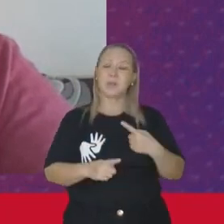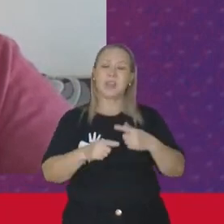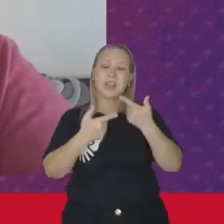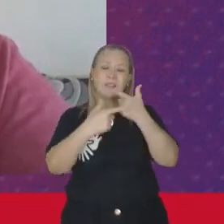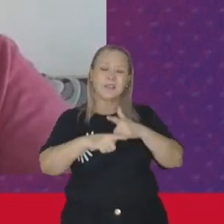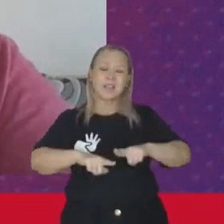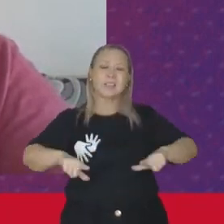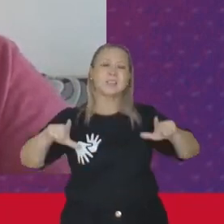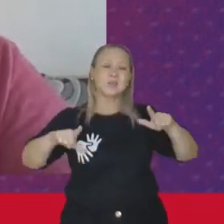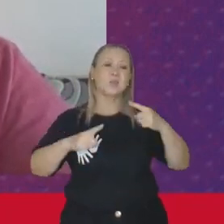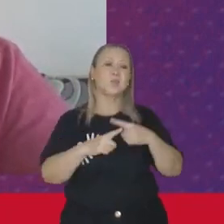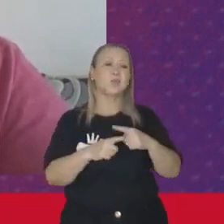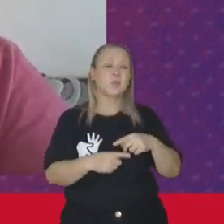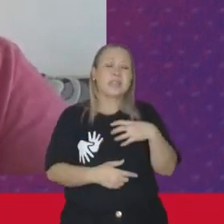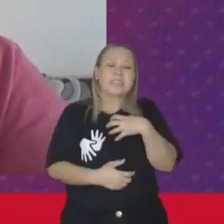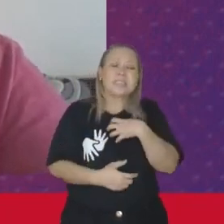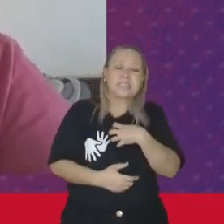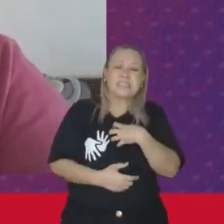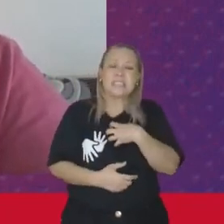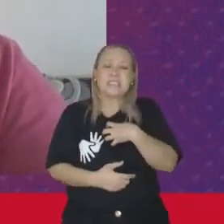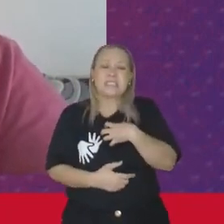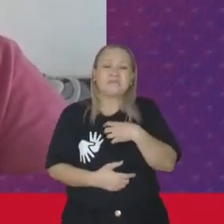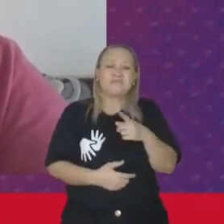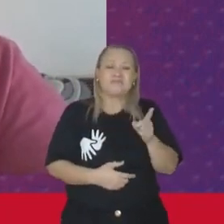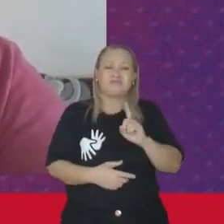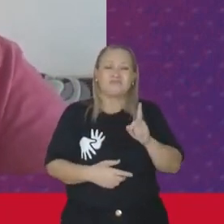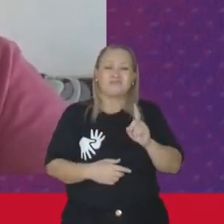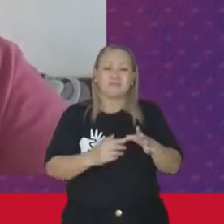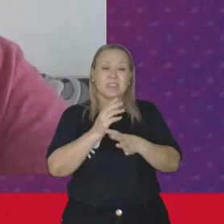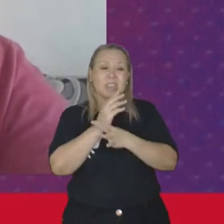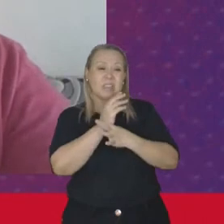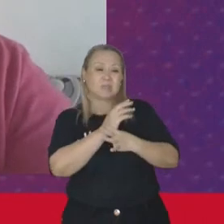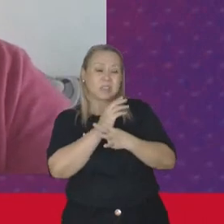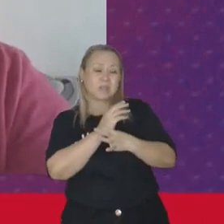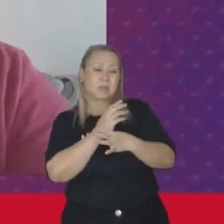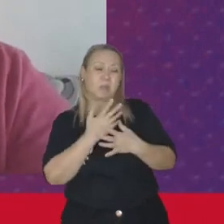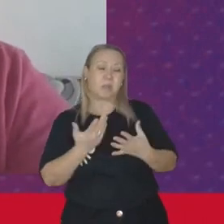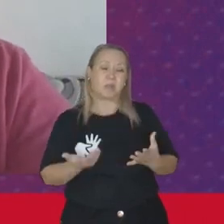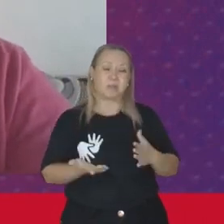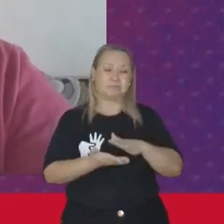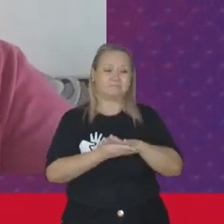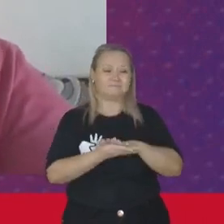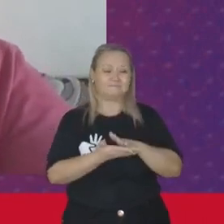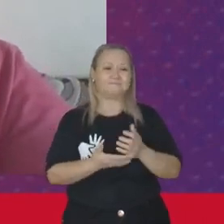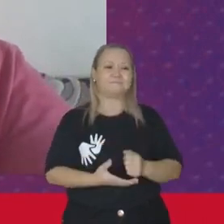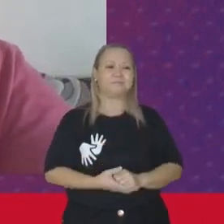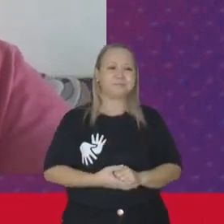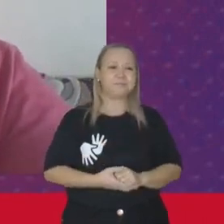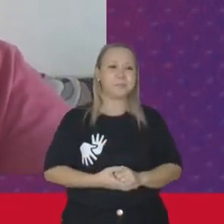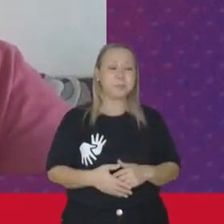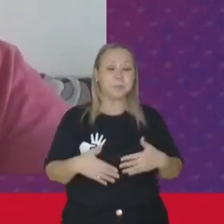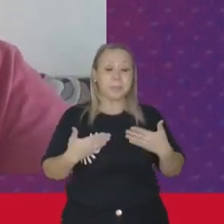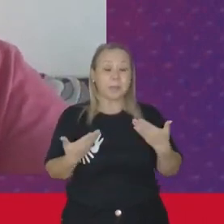sentem inseguras e elas se sentem inseguras porque é vazio. Então, quebrar